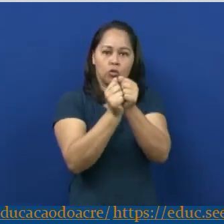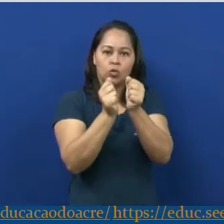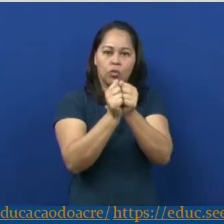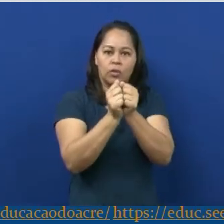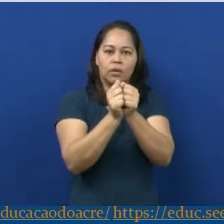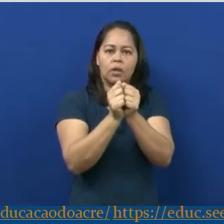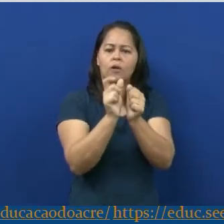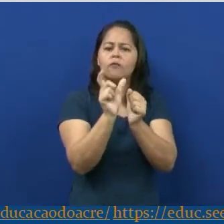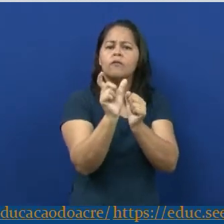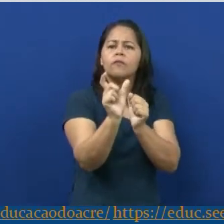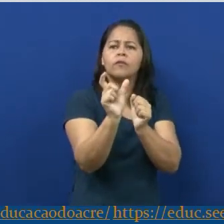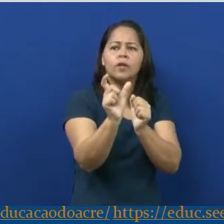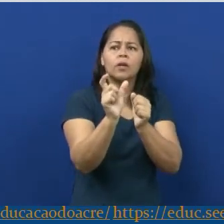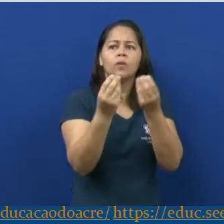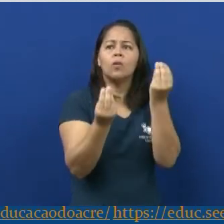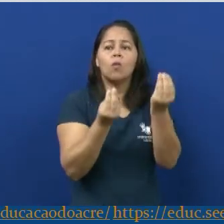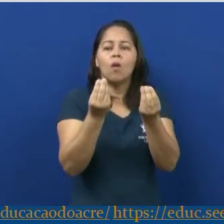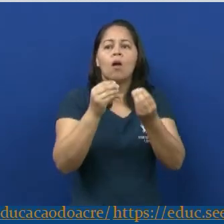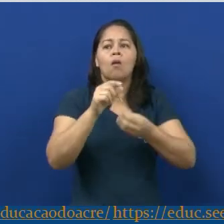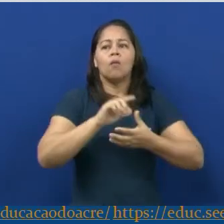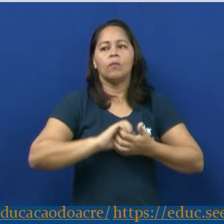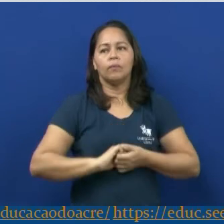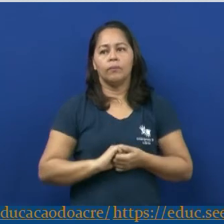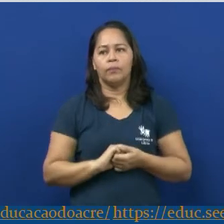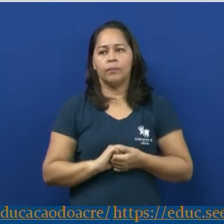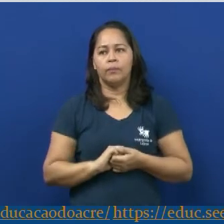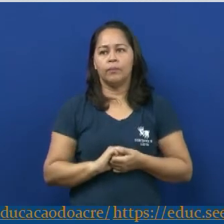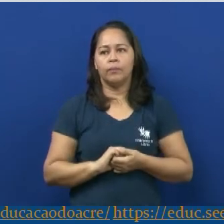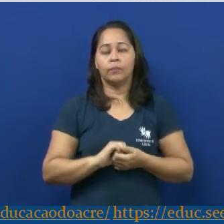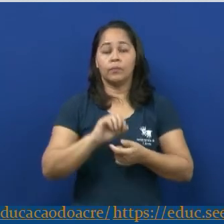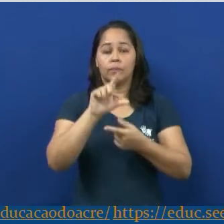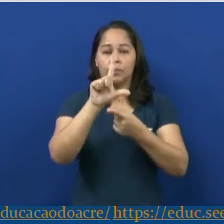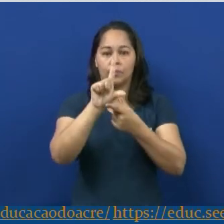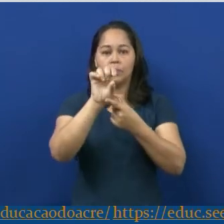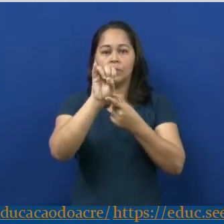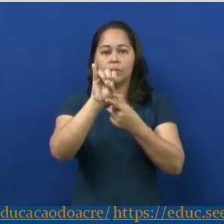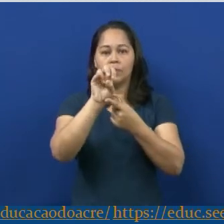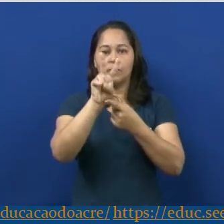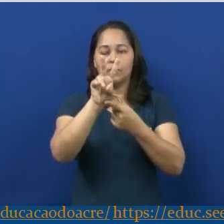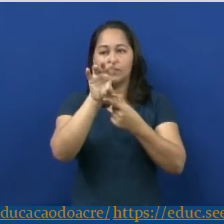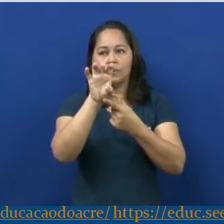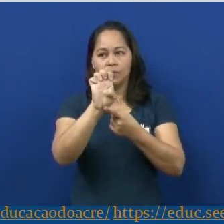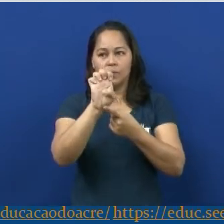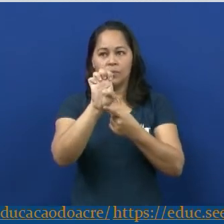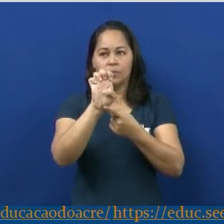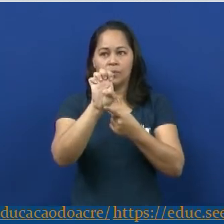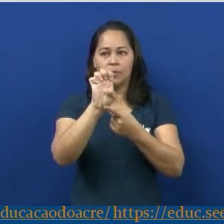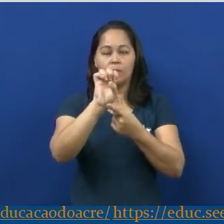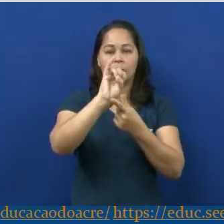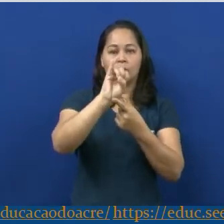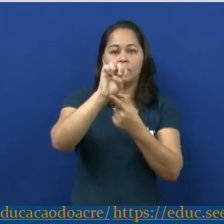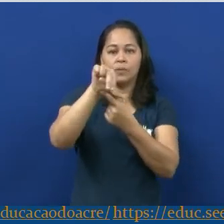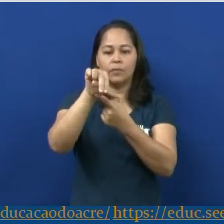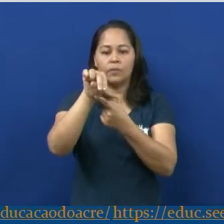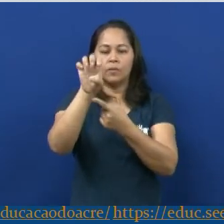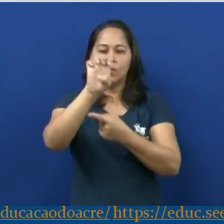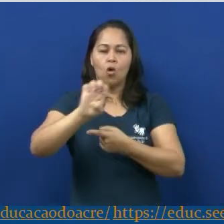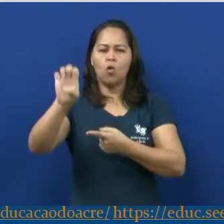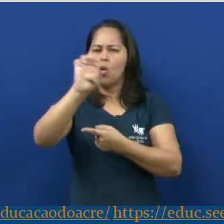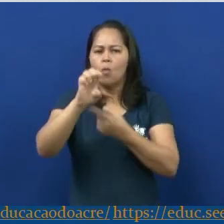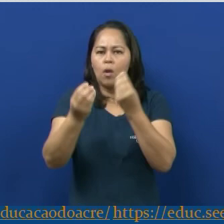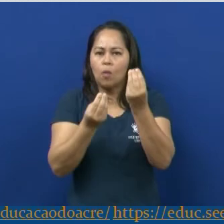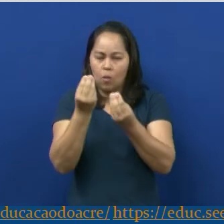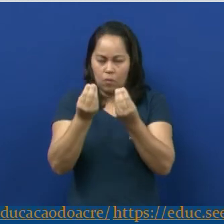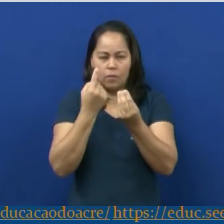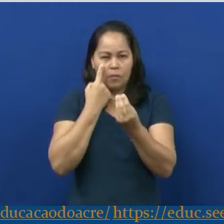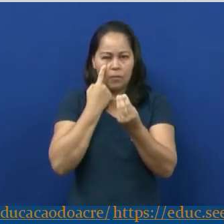verbo principal no particípio e o complemento da frase que no caso ali do exemplo é e neurótico como